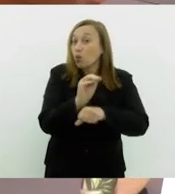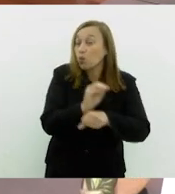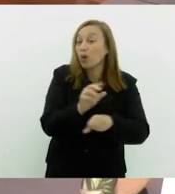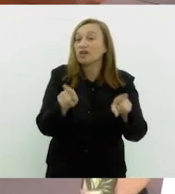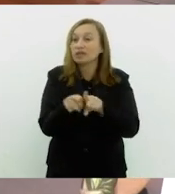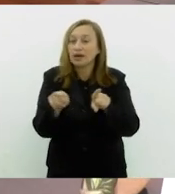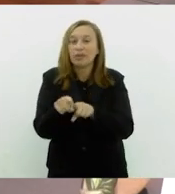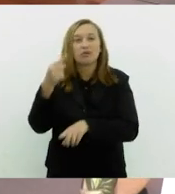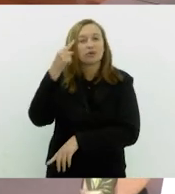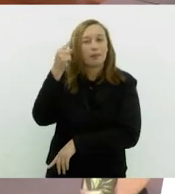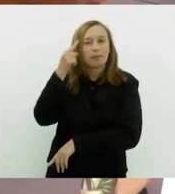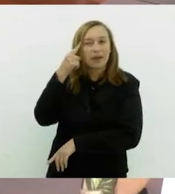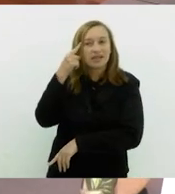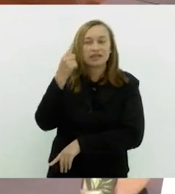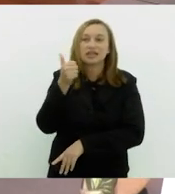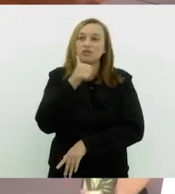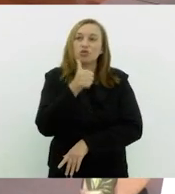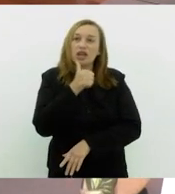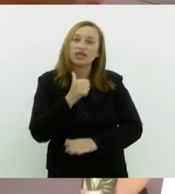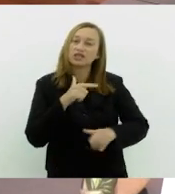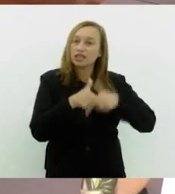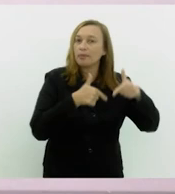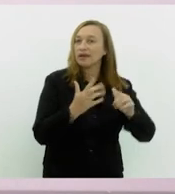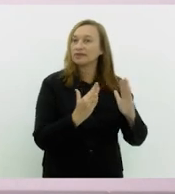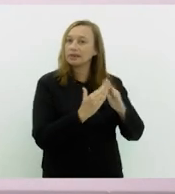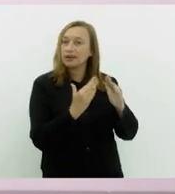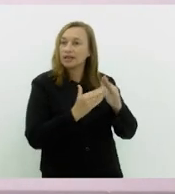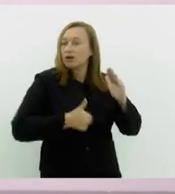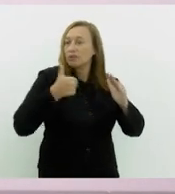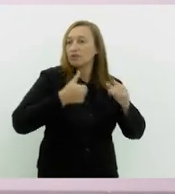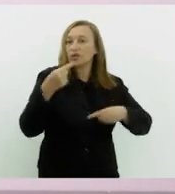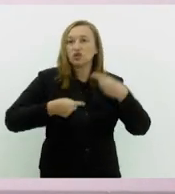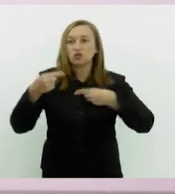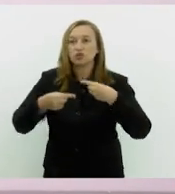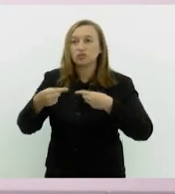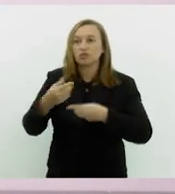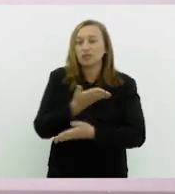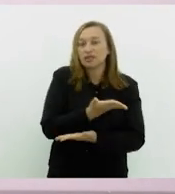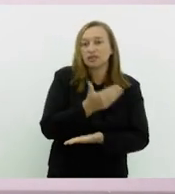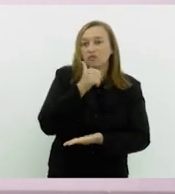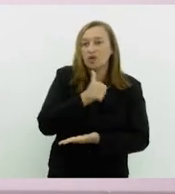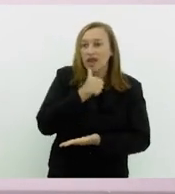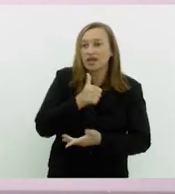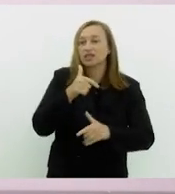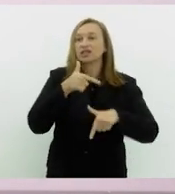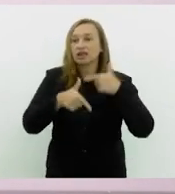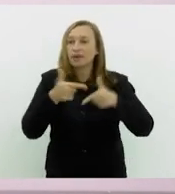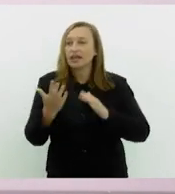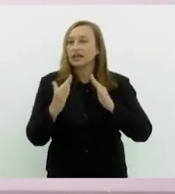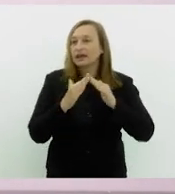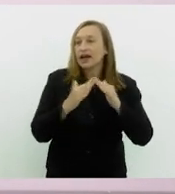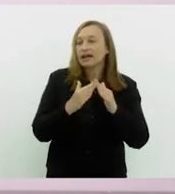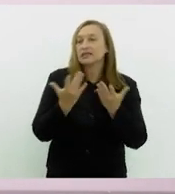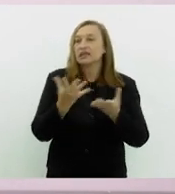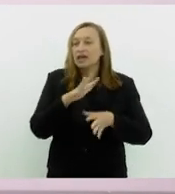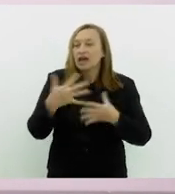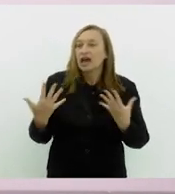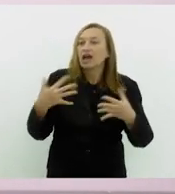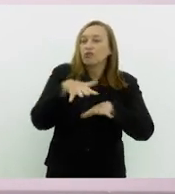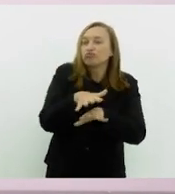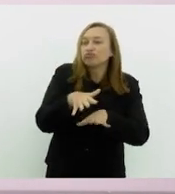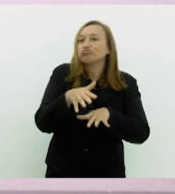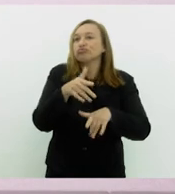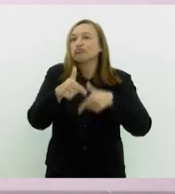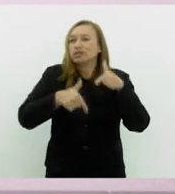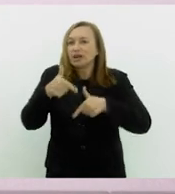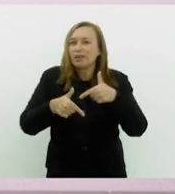pensa na PEC das domésticas, que foi um primeiro espaço de discussão sobre essas trabalhadoras, né? A gente tem ali a inclusão do trabalho doméstico